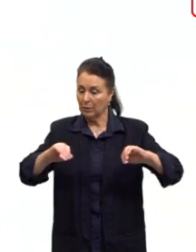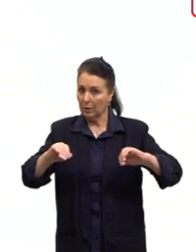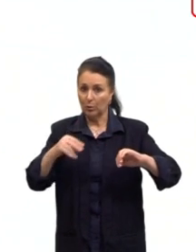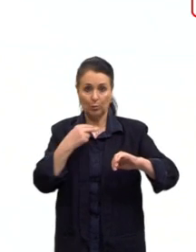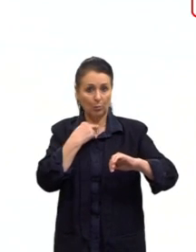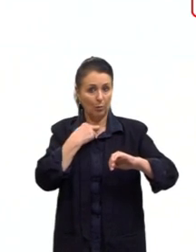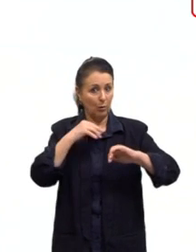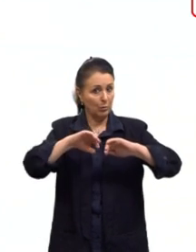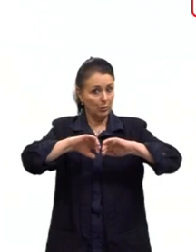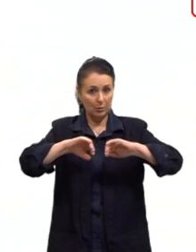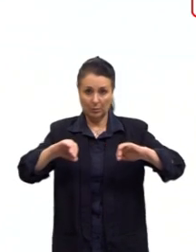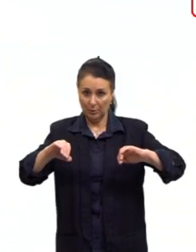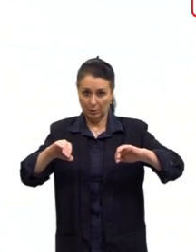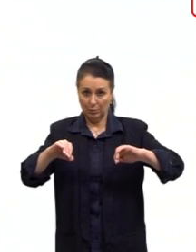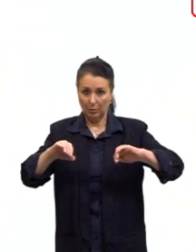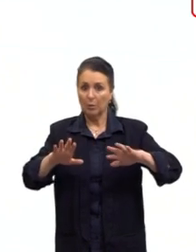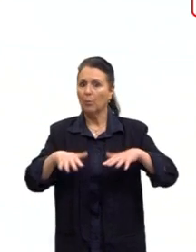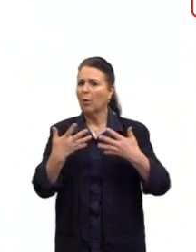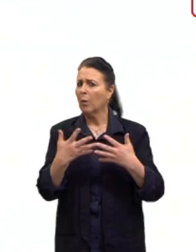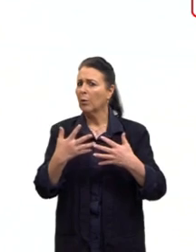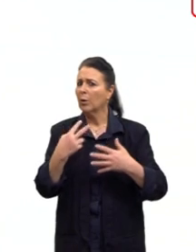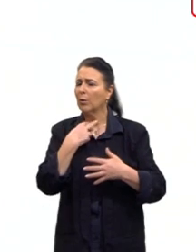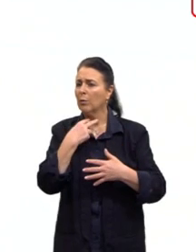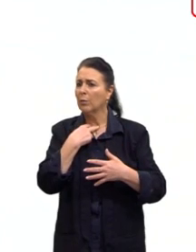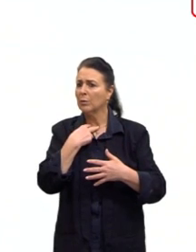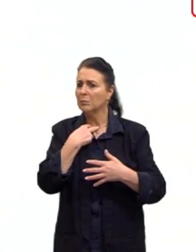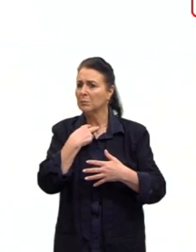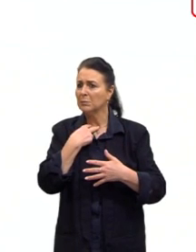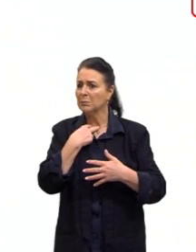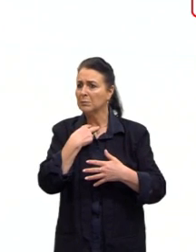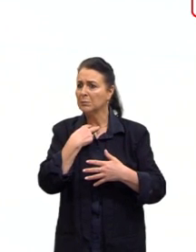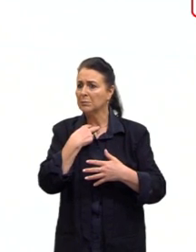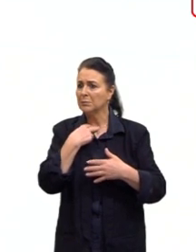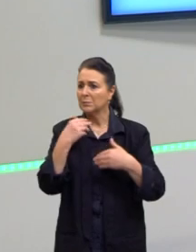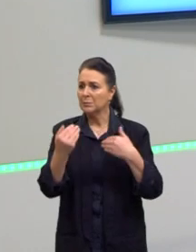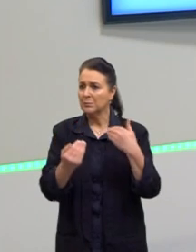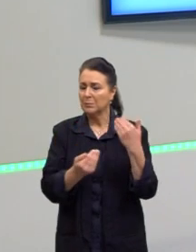o único desses aqui que eu não posso é o turno